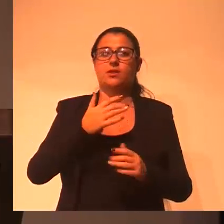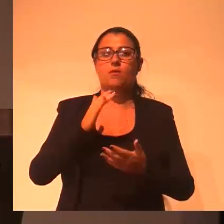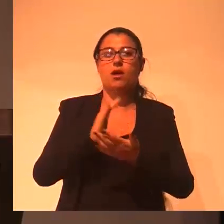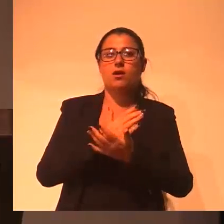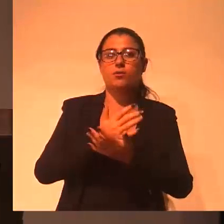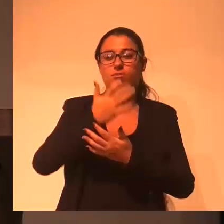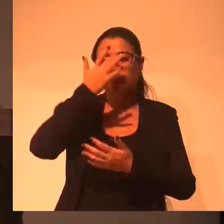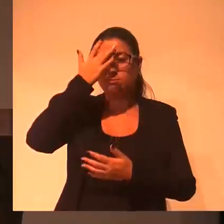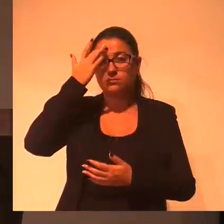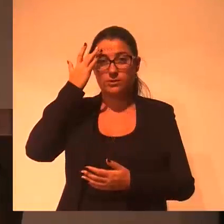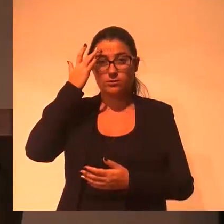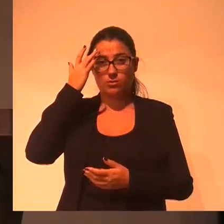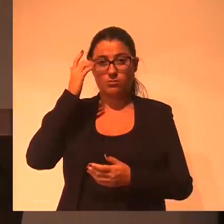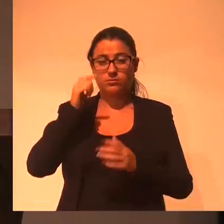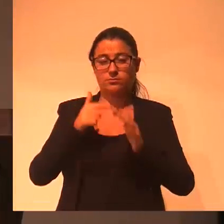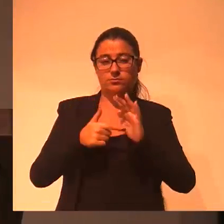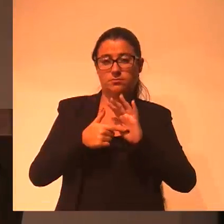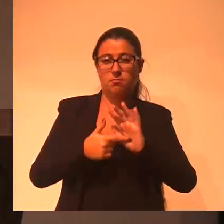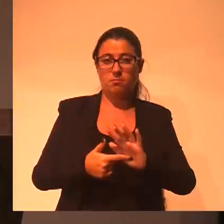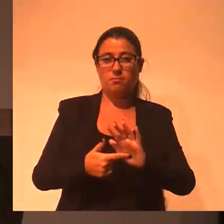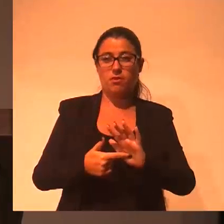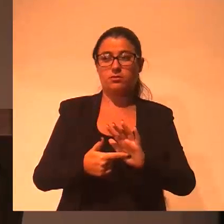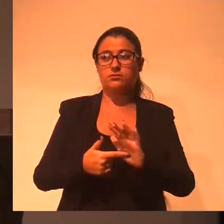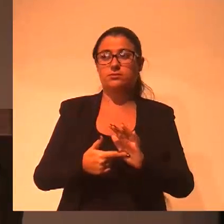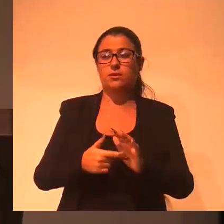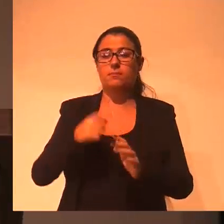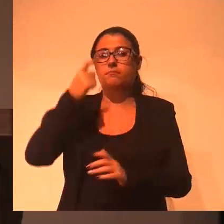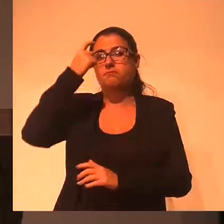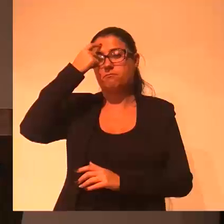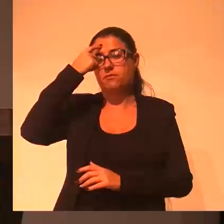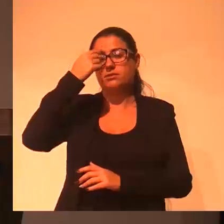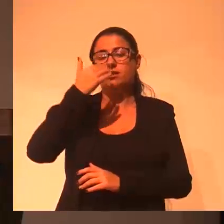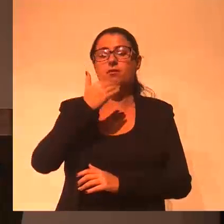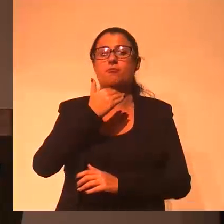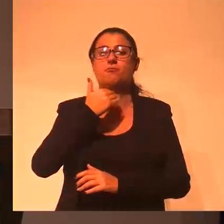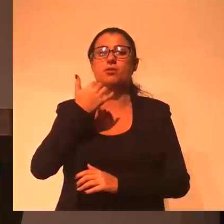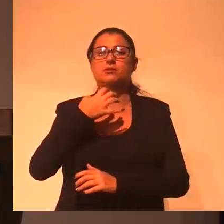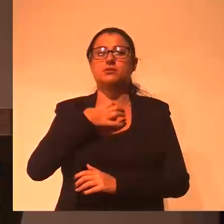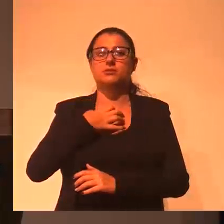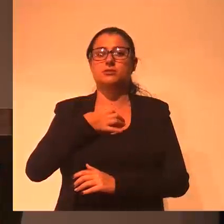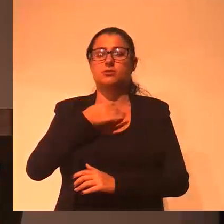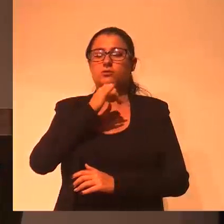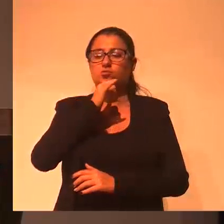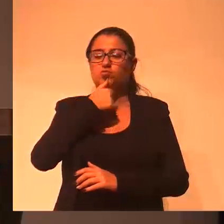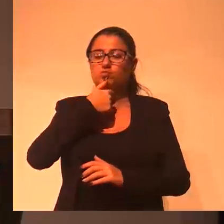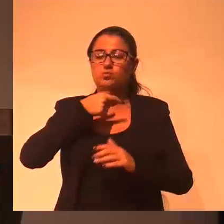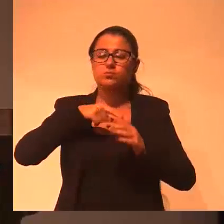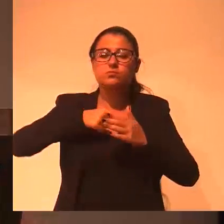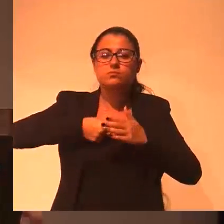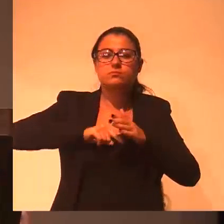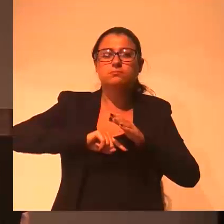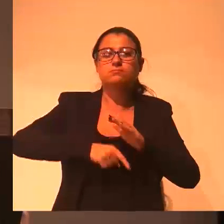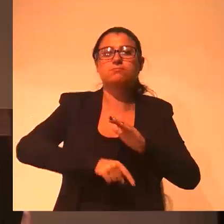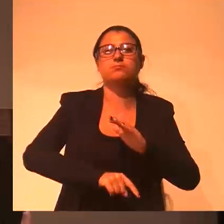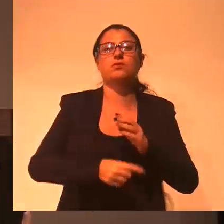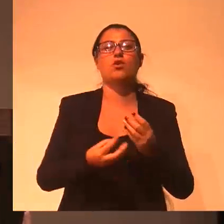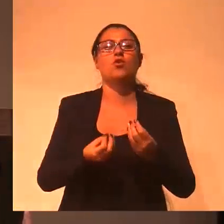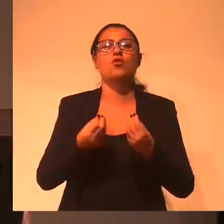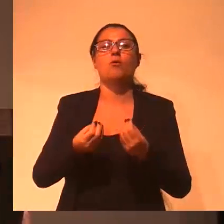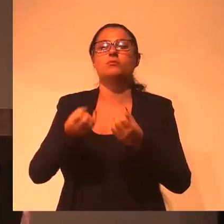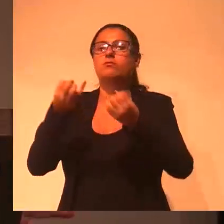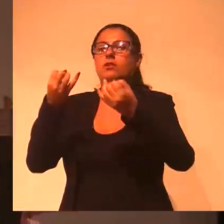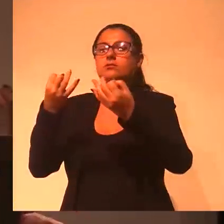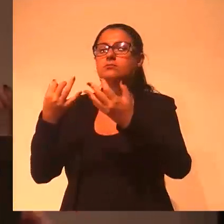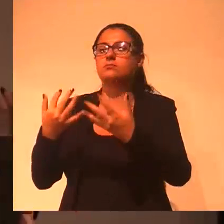pensamento suicida podem considerar a morte como um meio de sair de um sentimento momentâneo de infelicidade. Como é que você vai convencer um pai de